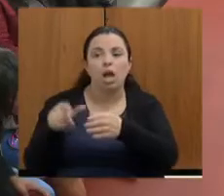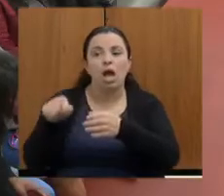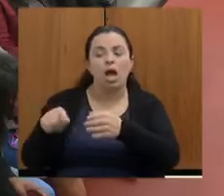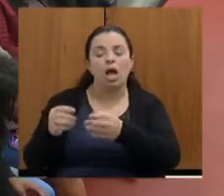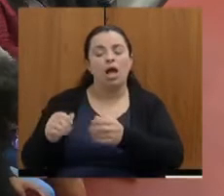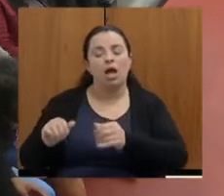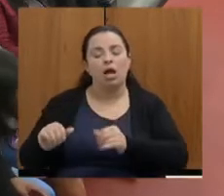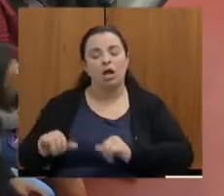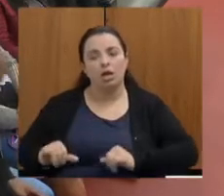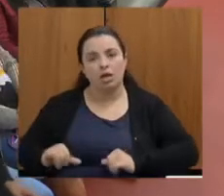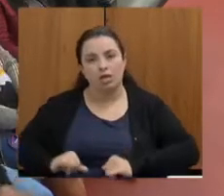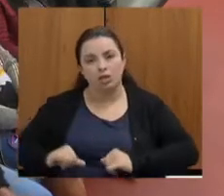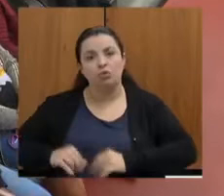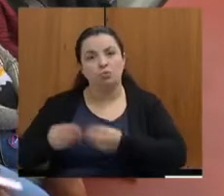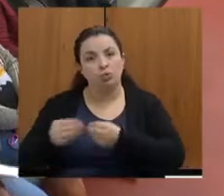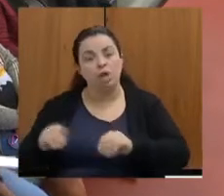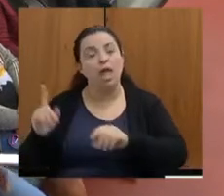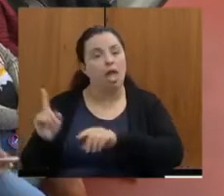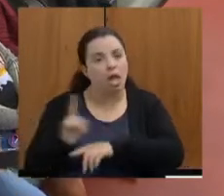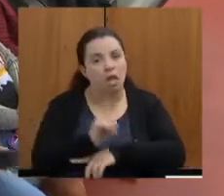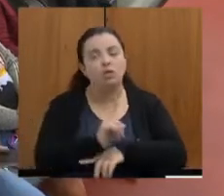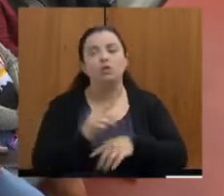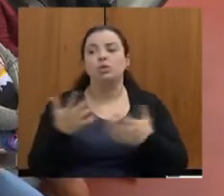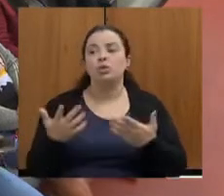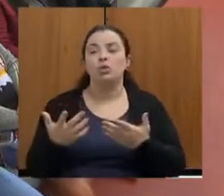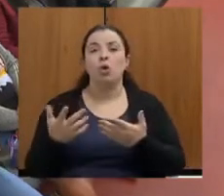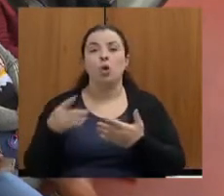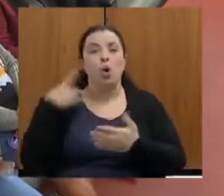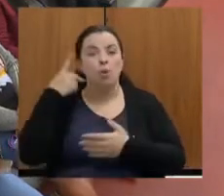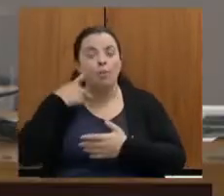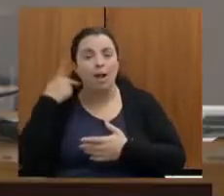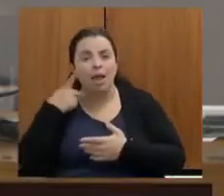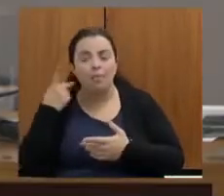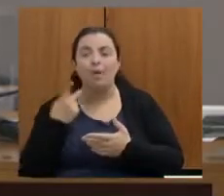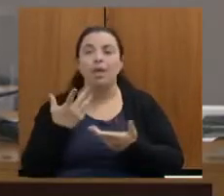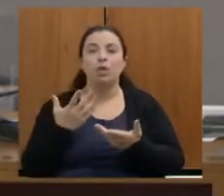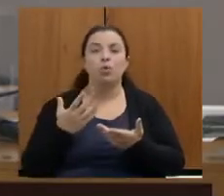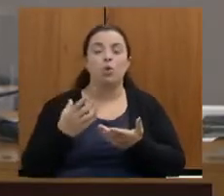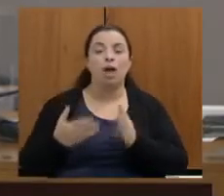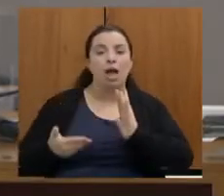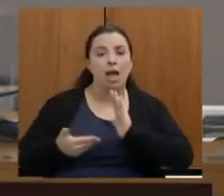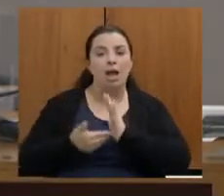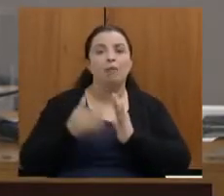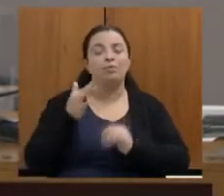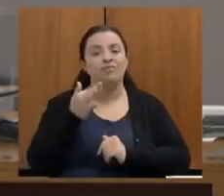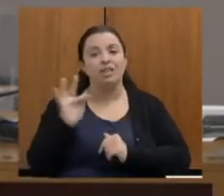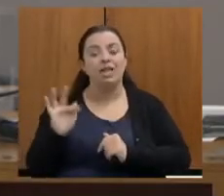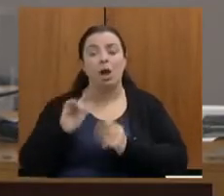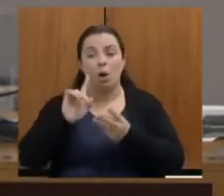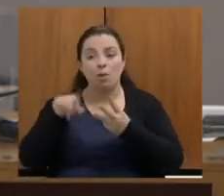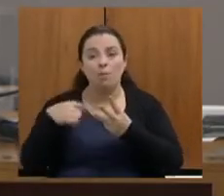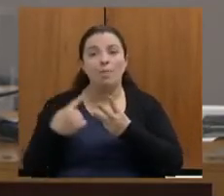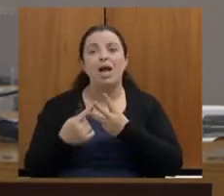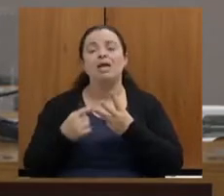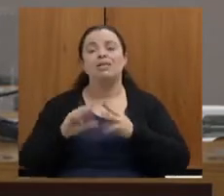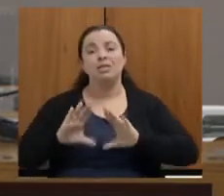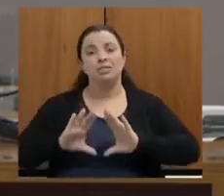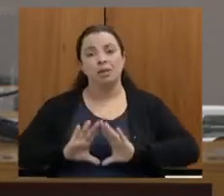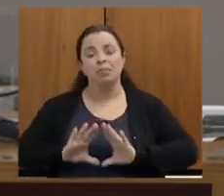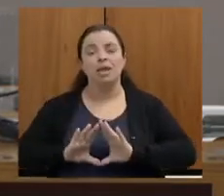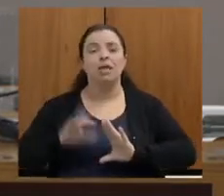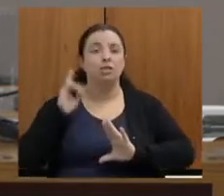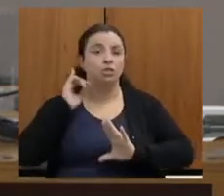aí o Parlamento a nossa Câmara Federal através da comissão externa Mais também Assembleia Legislativa de Minas e Assembleia